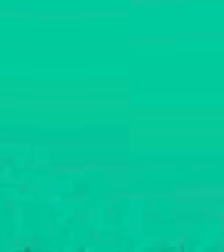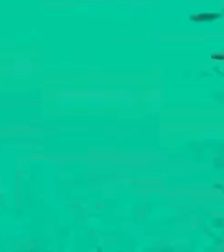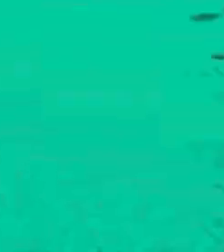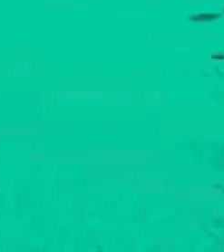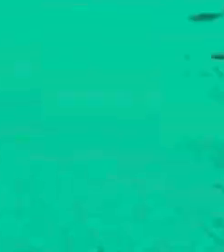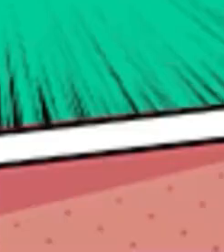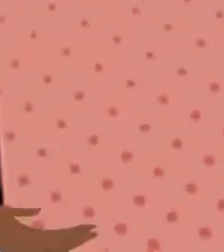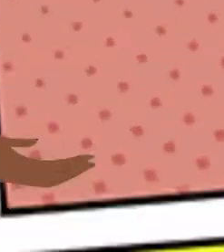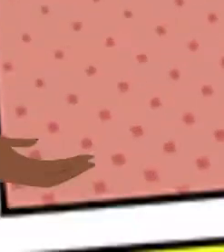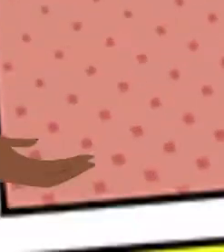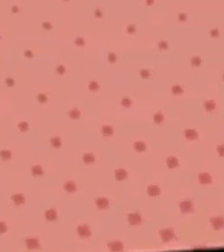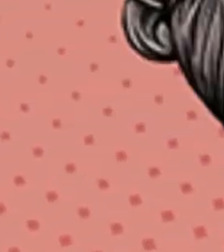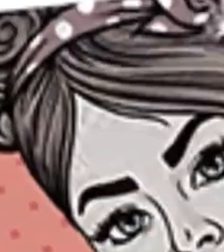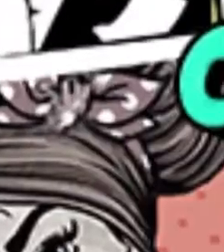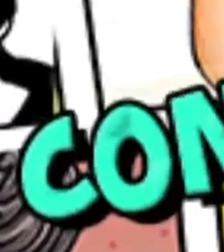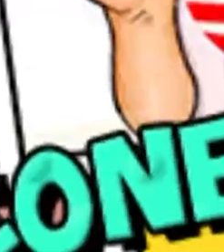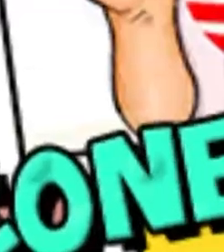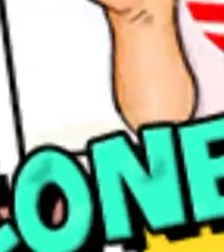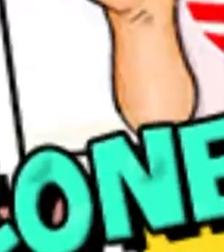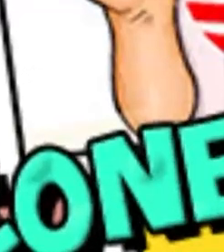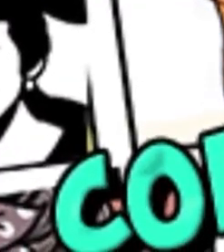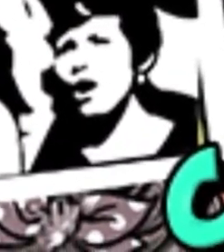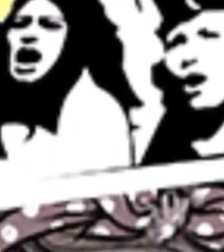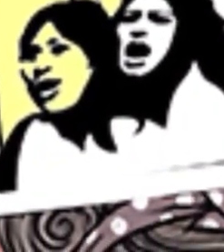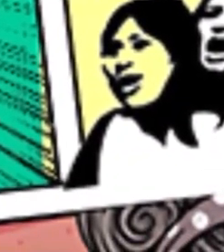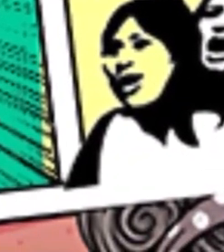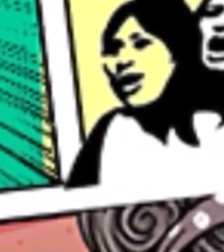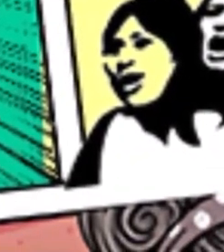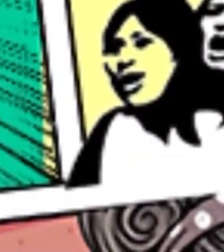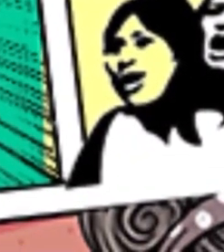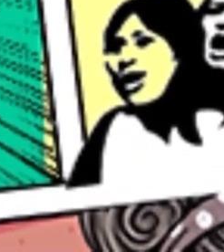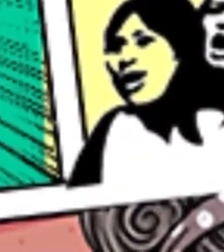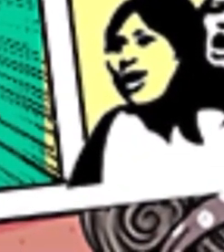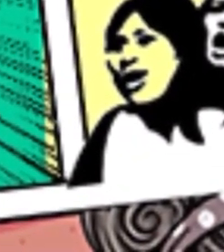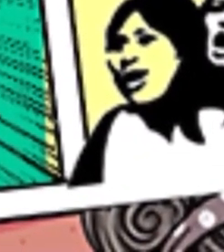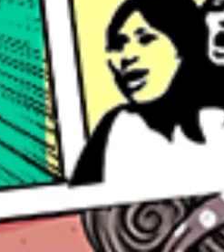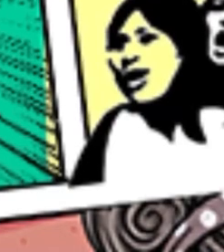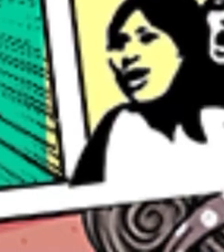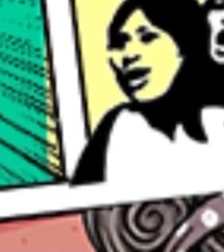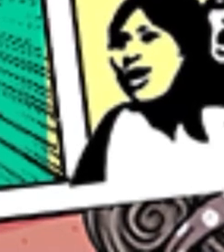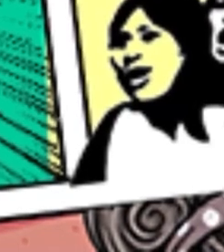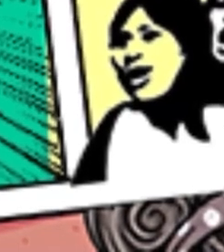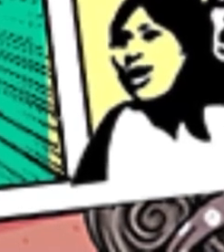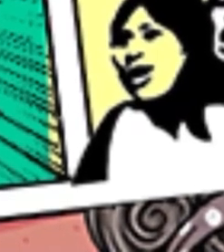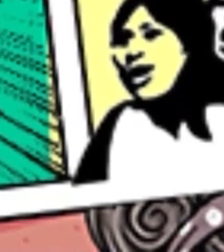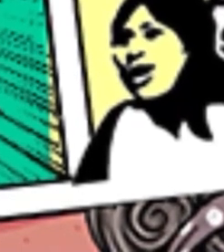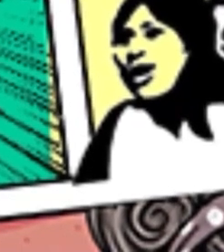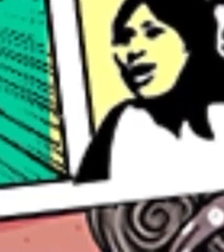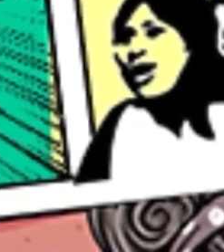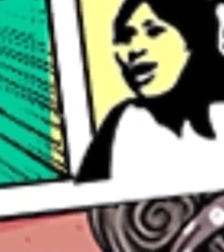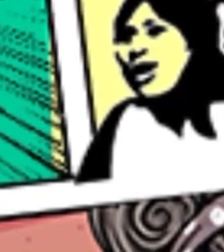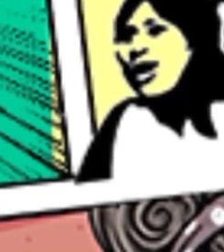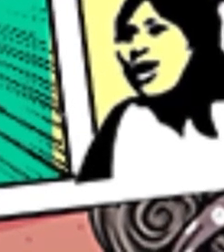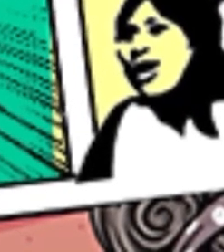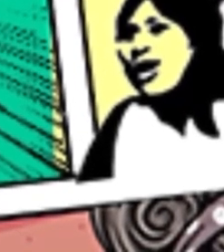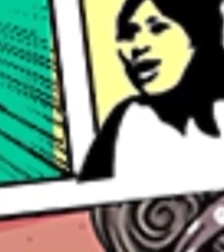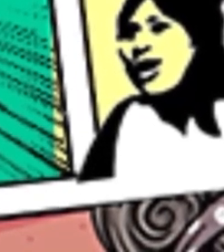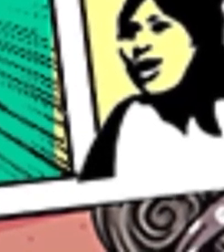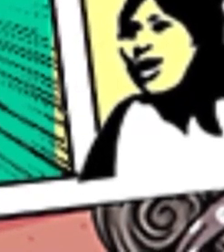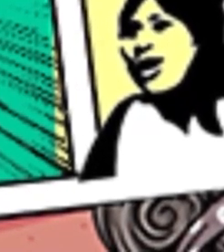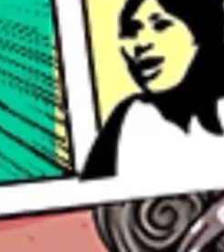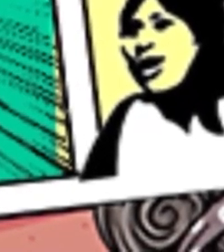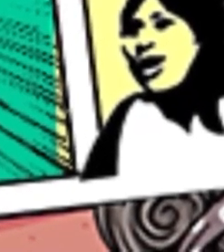estamos sós. Podemos ser o que quiser. Toda mulher, toda mulher, toda mulher, toda